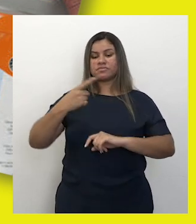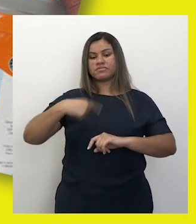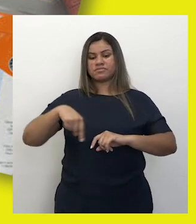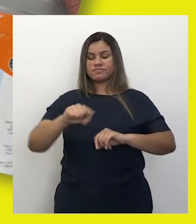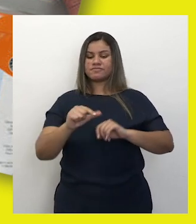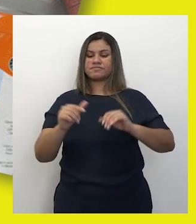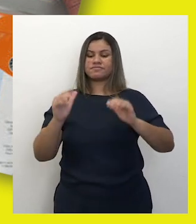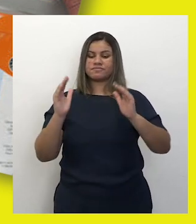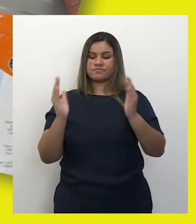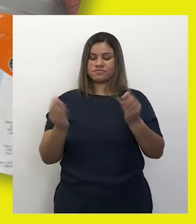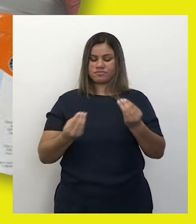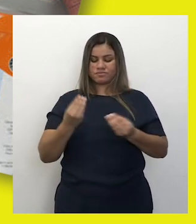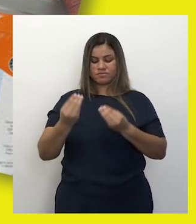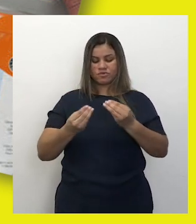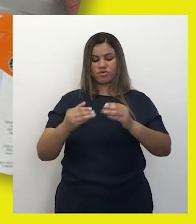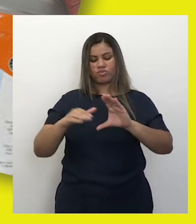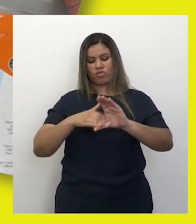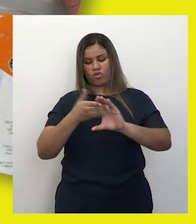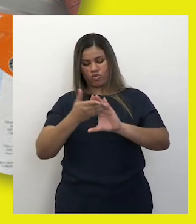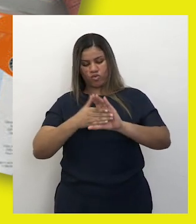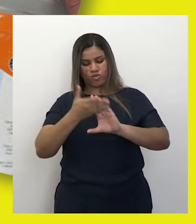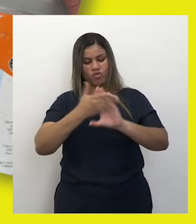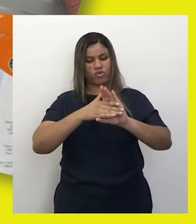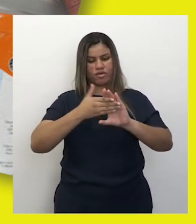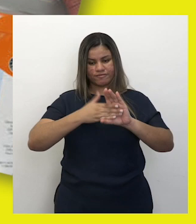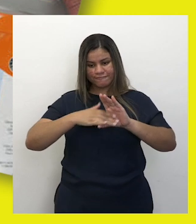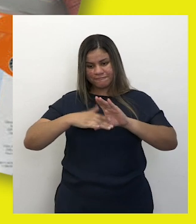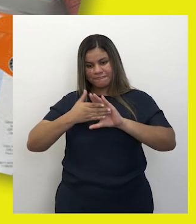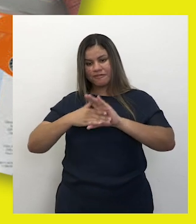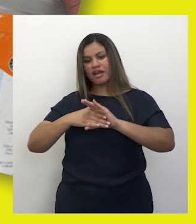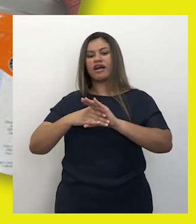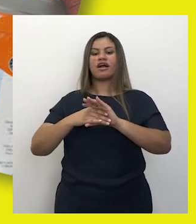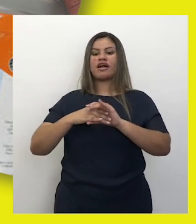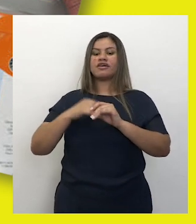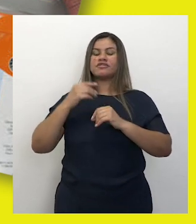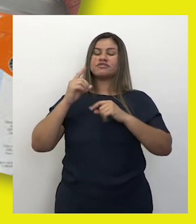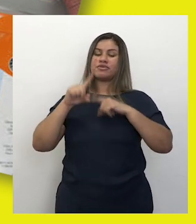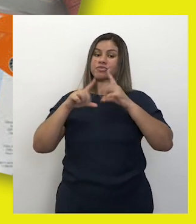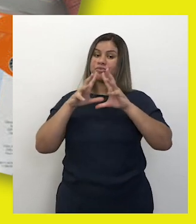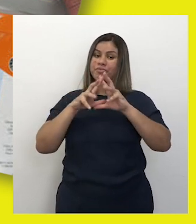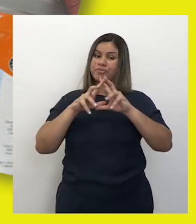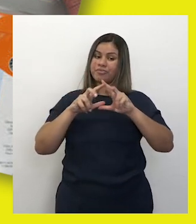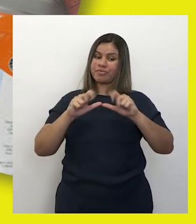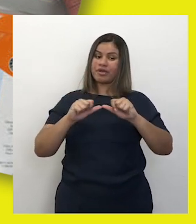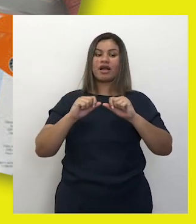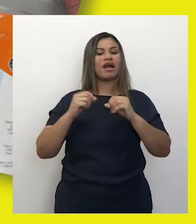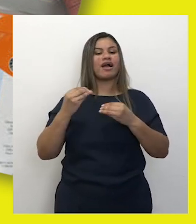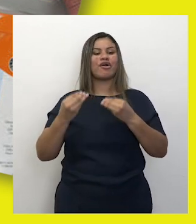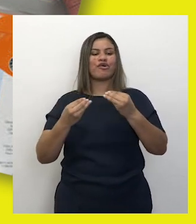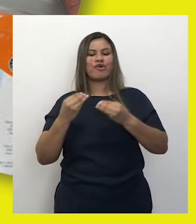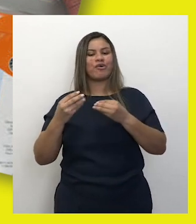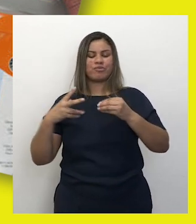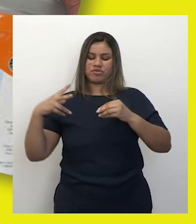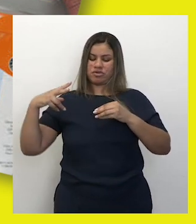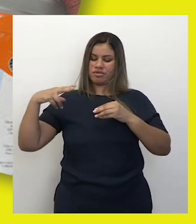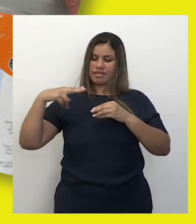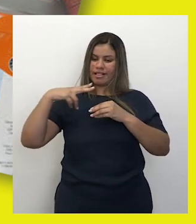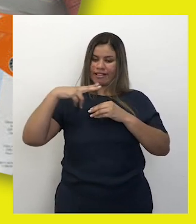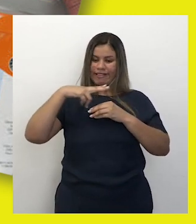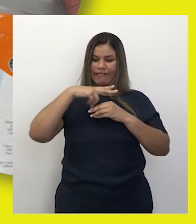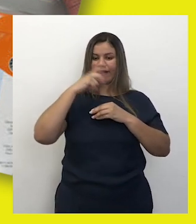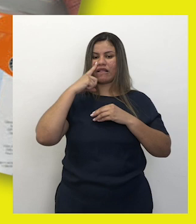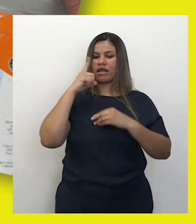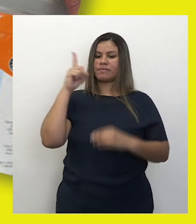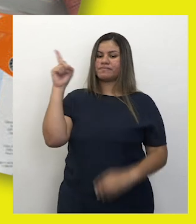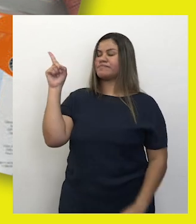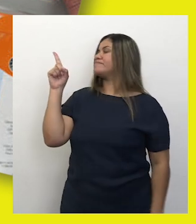leite, nós vamos lavar essa caixinha de leite, Sim. deixar secar, mas vamos lá. Corte a parte superior da caixa em sua largura